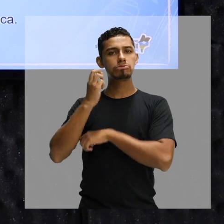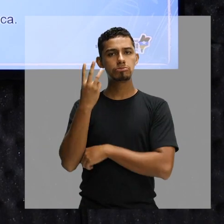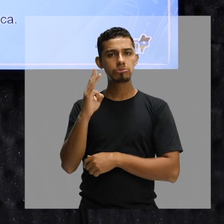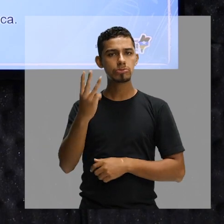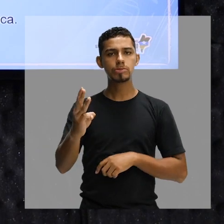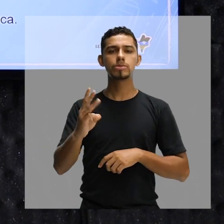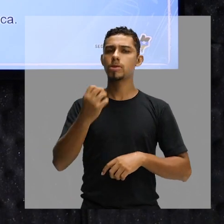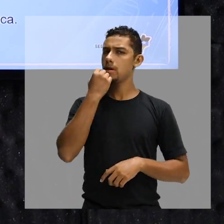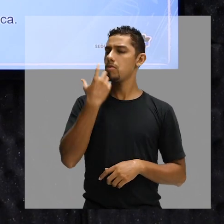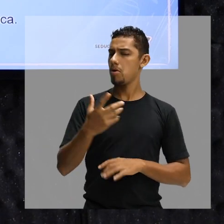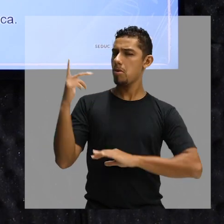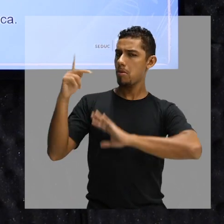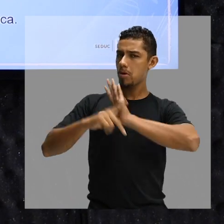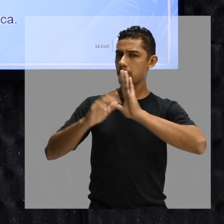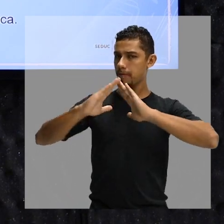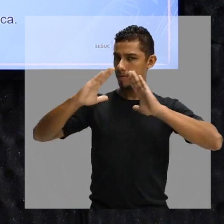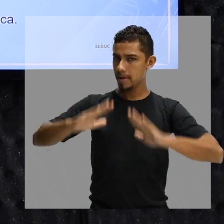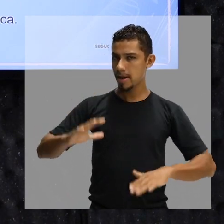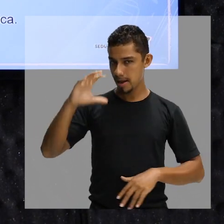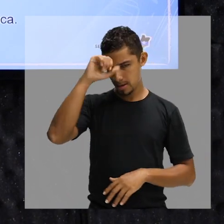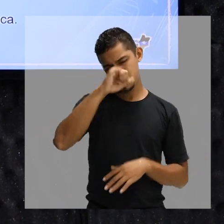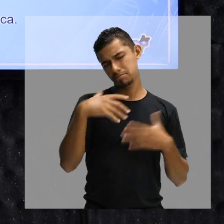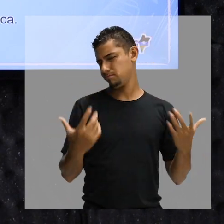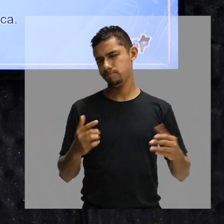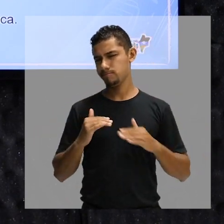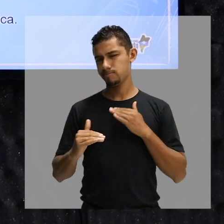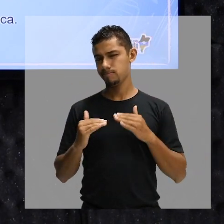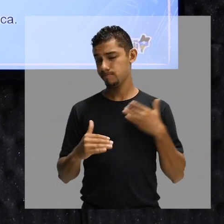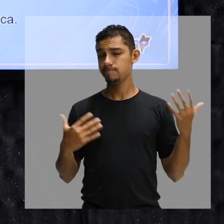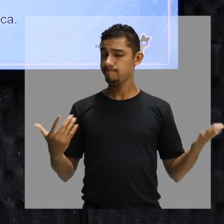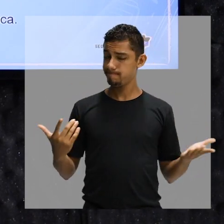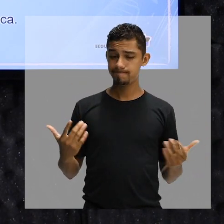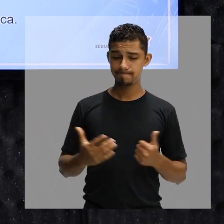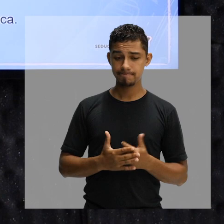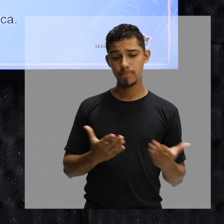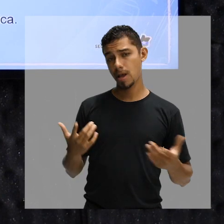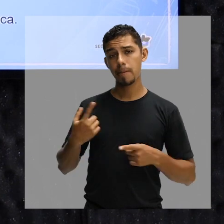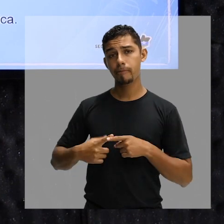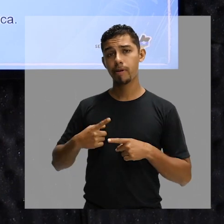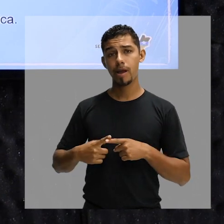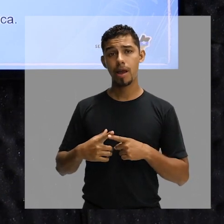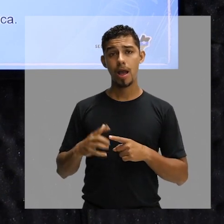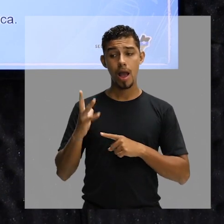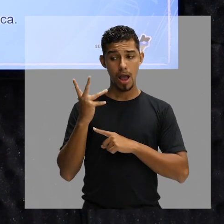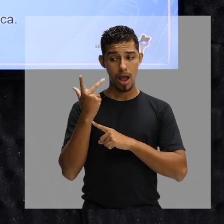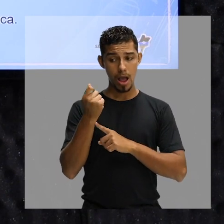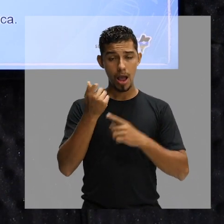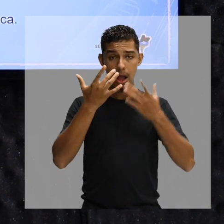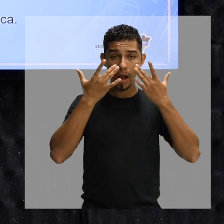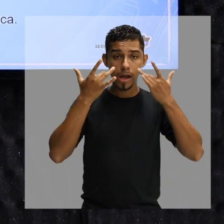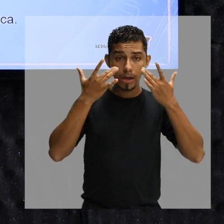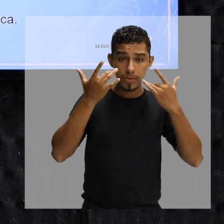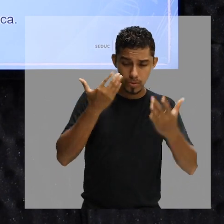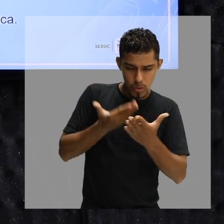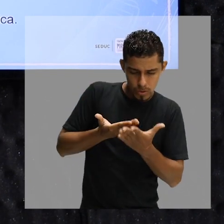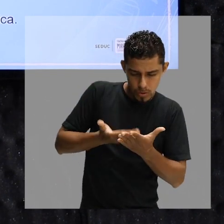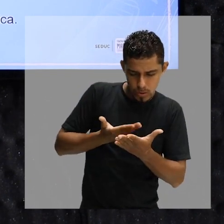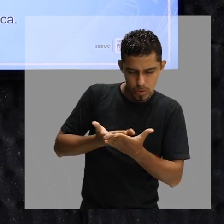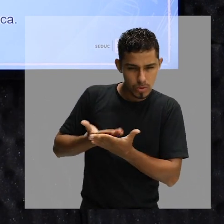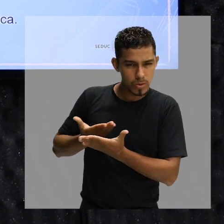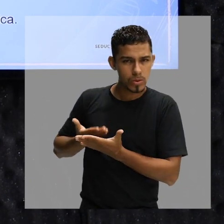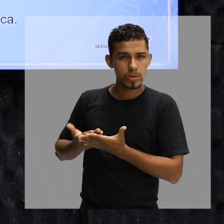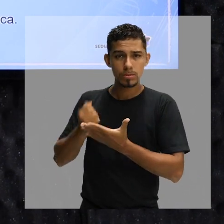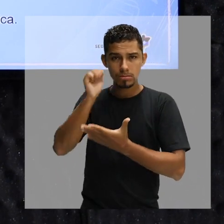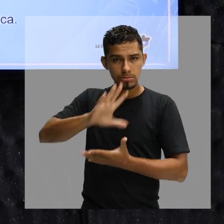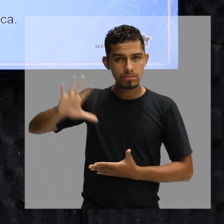eles entendem muito disso, eles vão saber que não tem muito a ver também, porque a arte, o estudo da arte, necessariamente, este elemento,